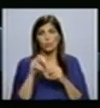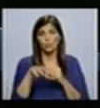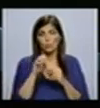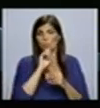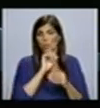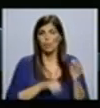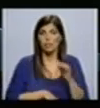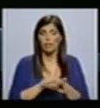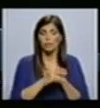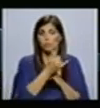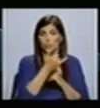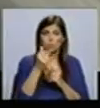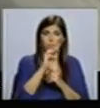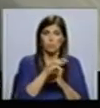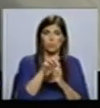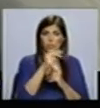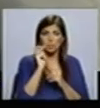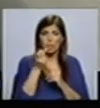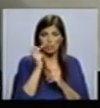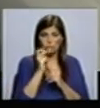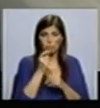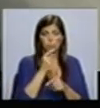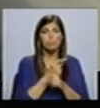200 milhões de anos. E o que é que provoca estas